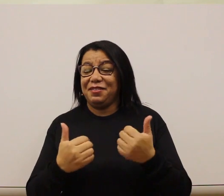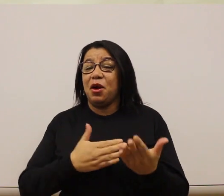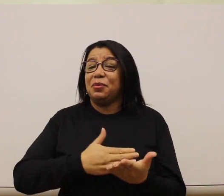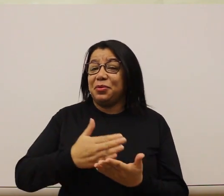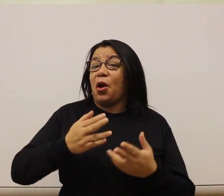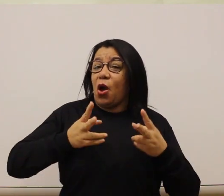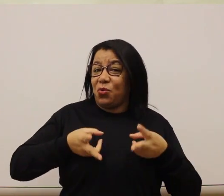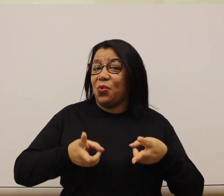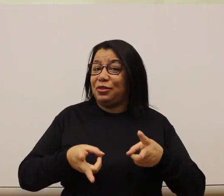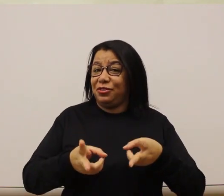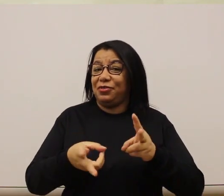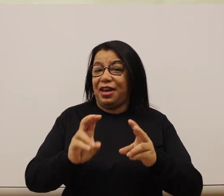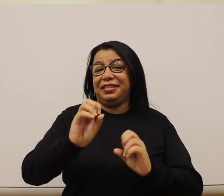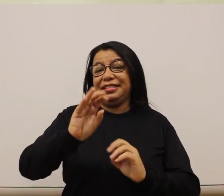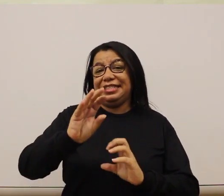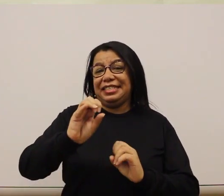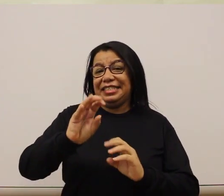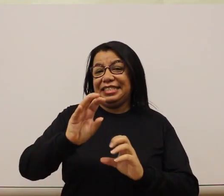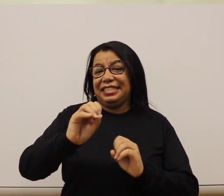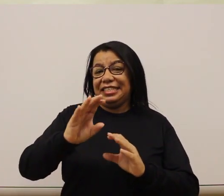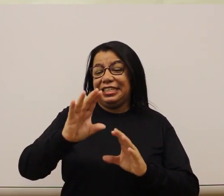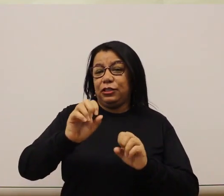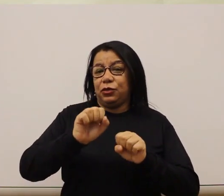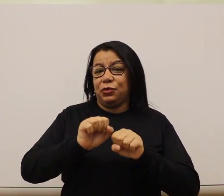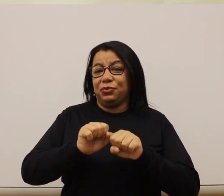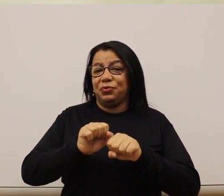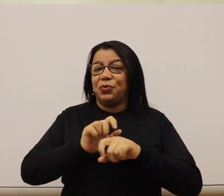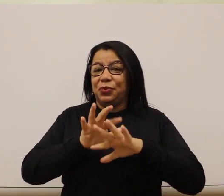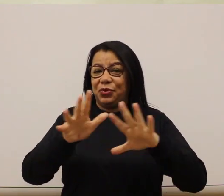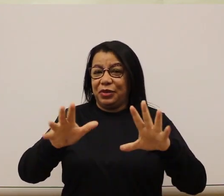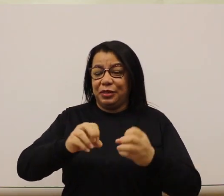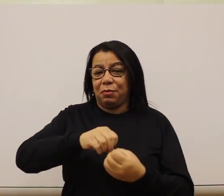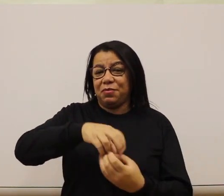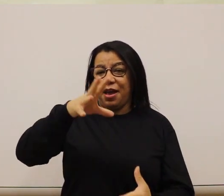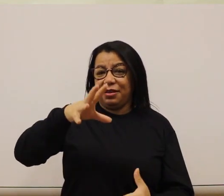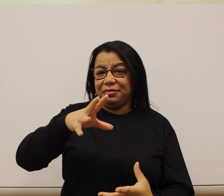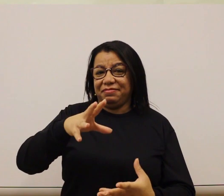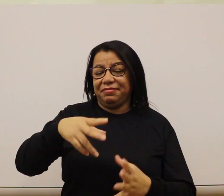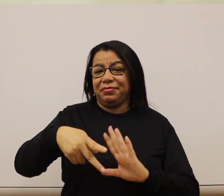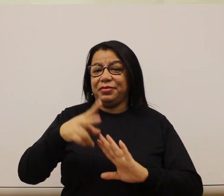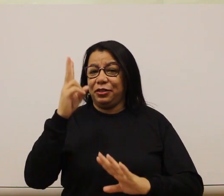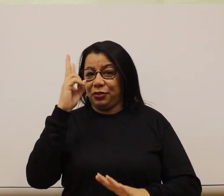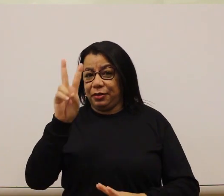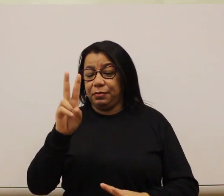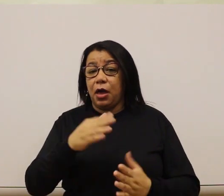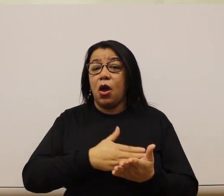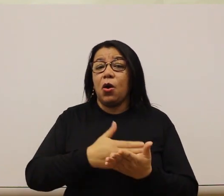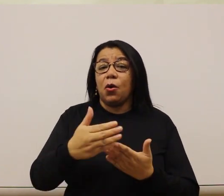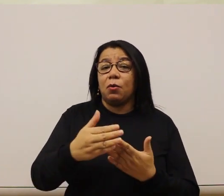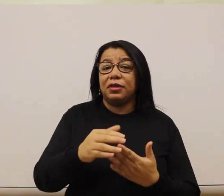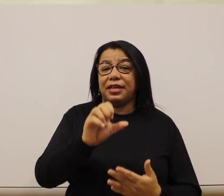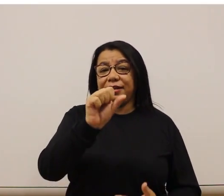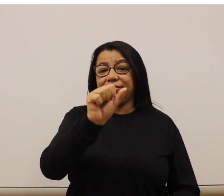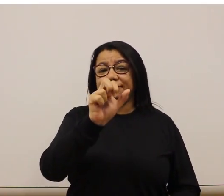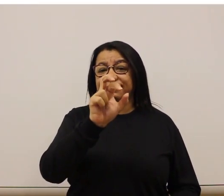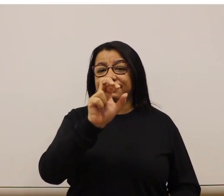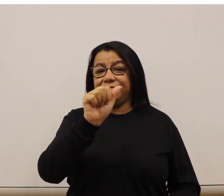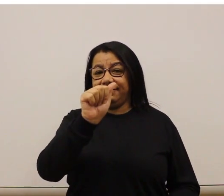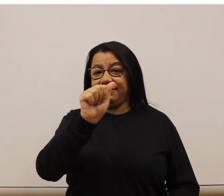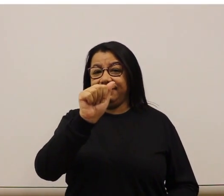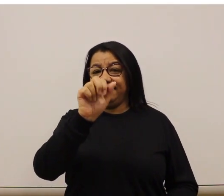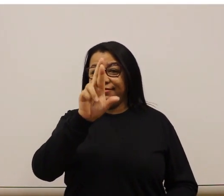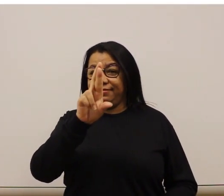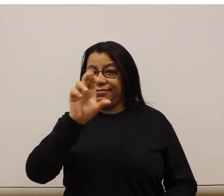Tudo bem, vamos dar continuidade à nossa aula sobre o surgimento das pandemias na história. Vamos começar com